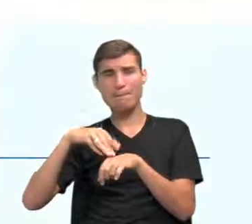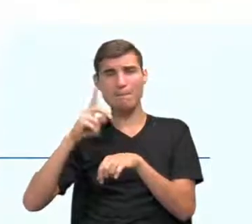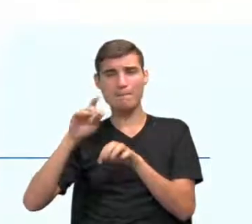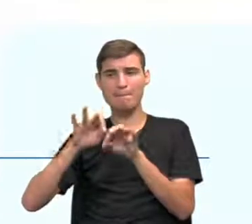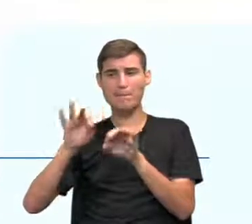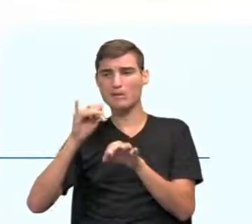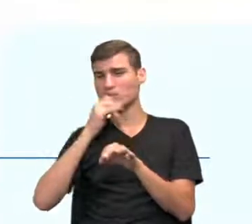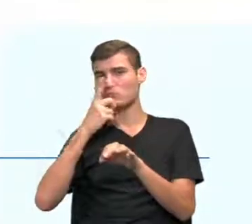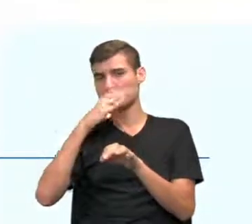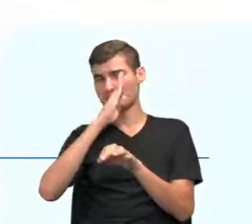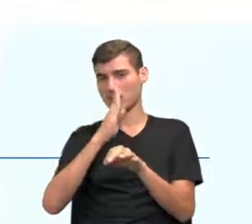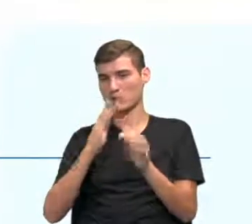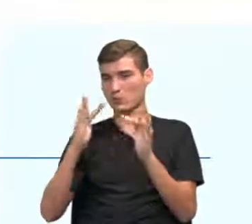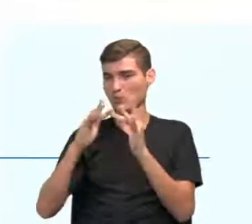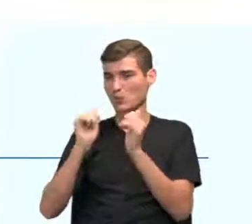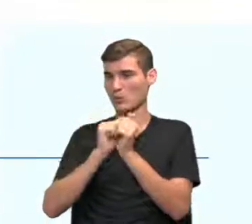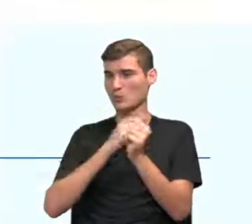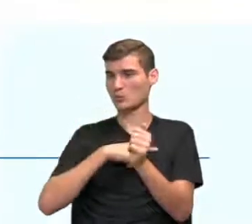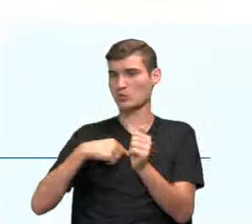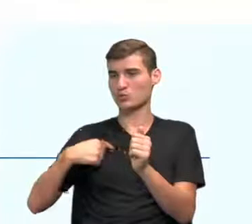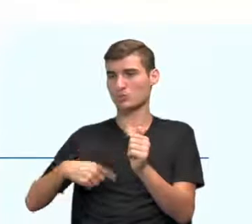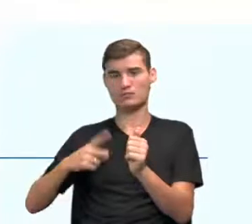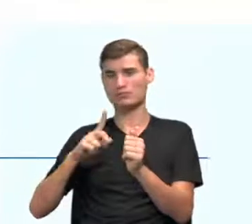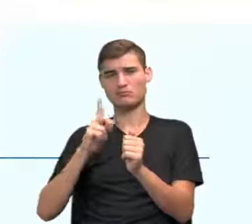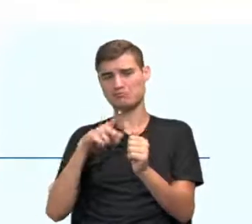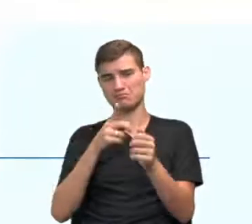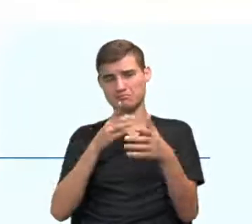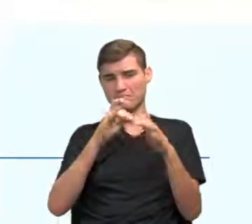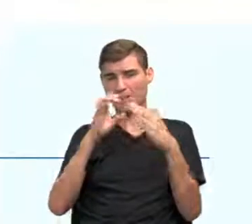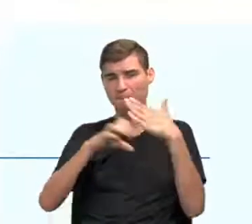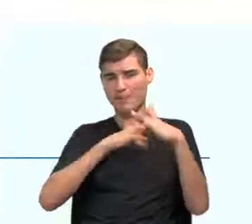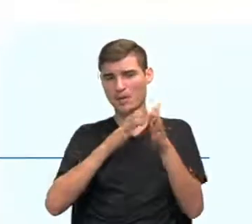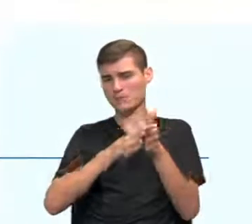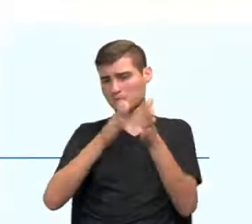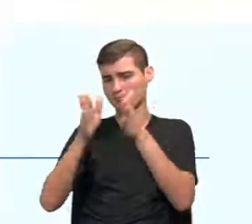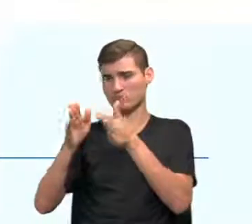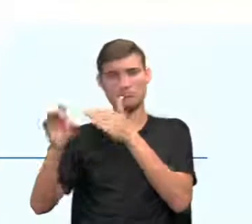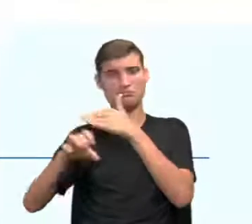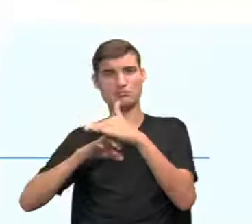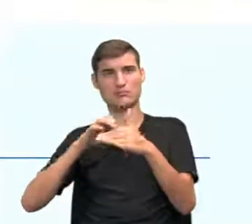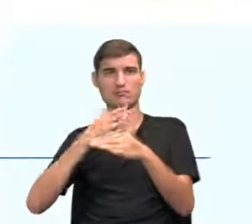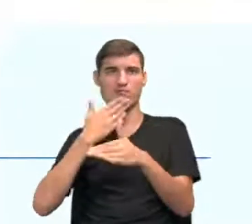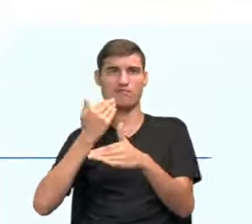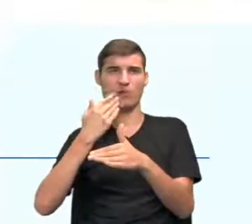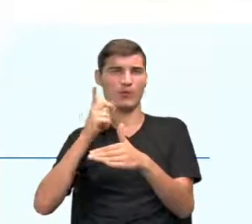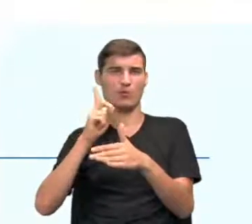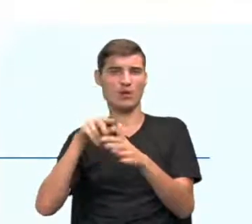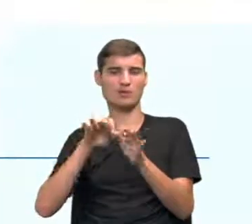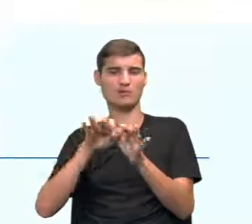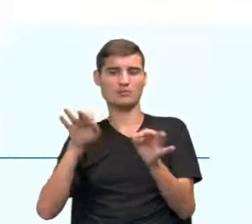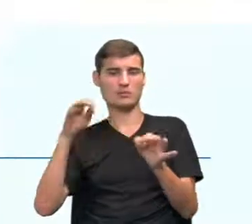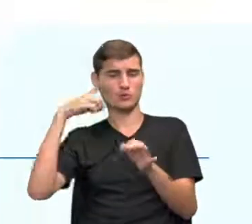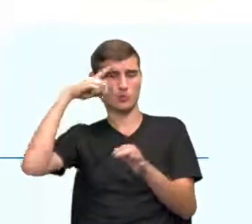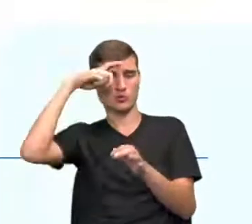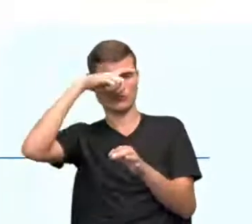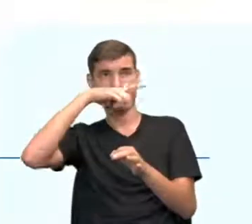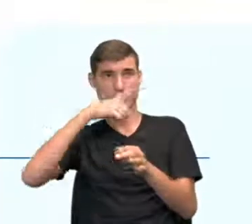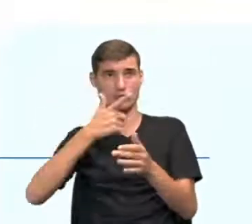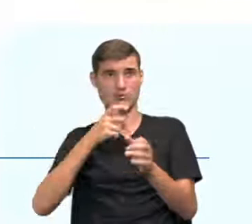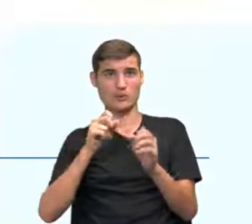Brasil, outra na China. Não, está ligando empresas uma do lado da outra, então vai ser mais fácil, o canal não vai ser tão ruim